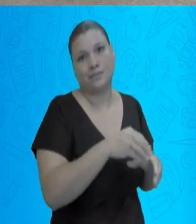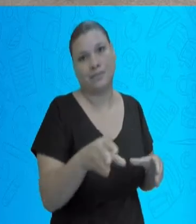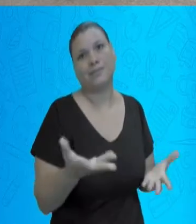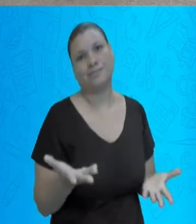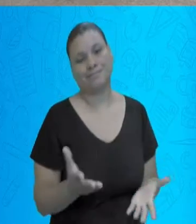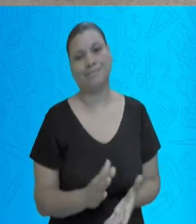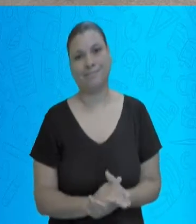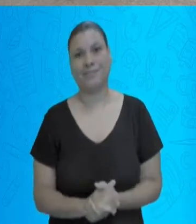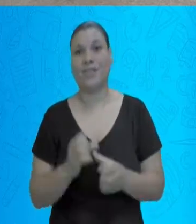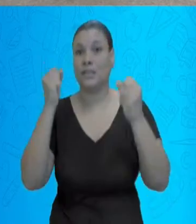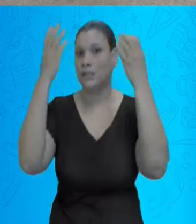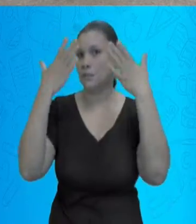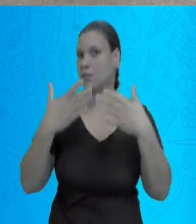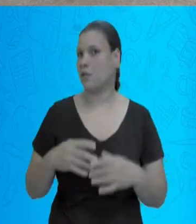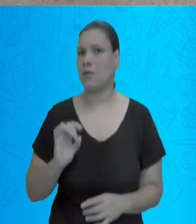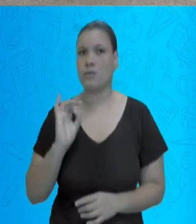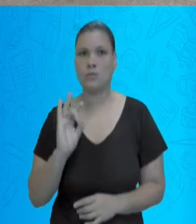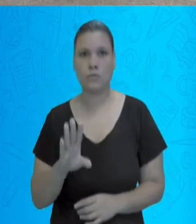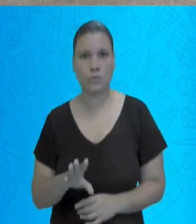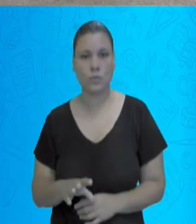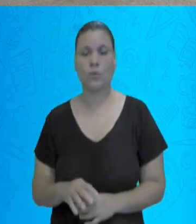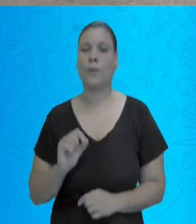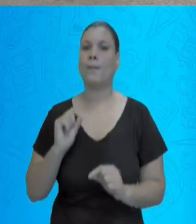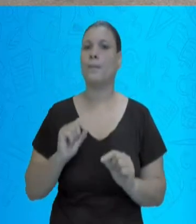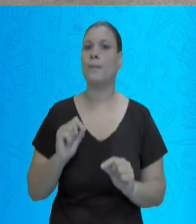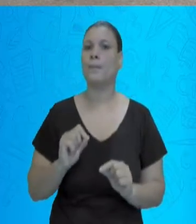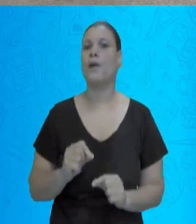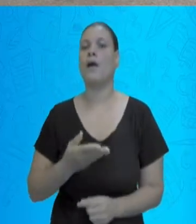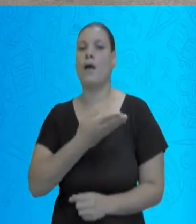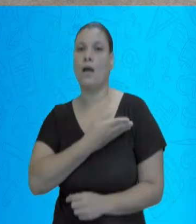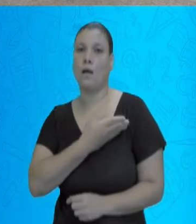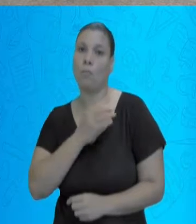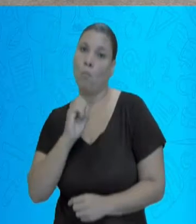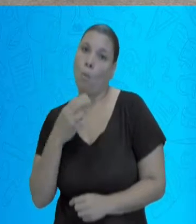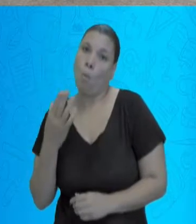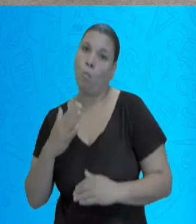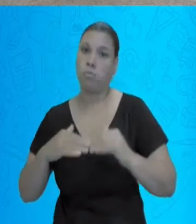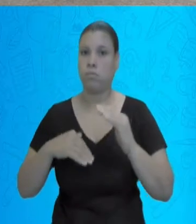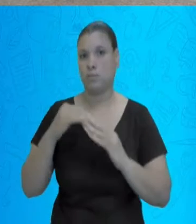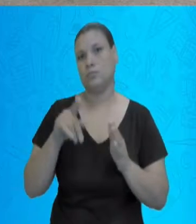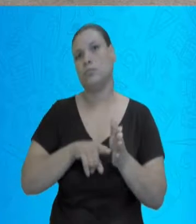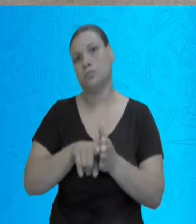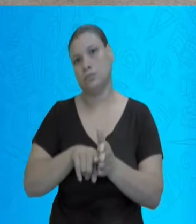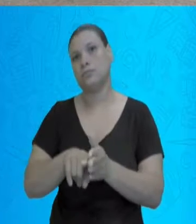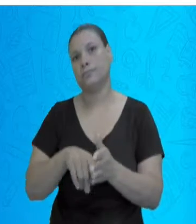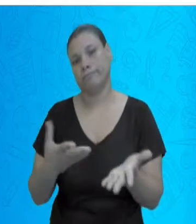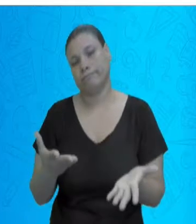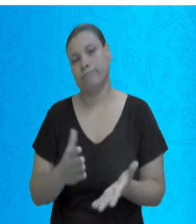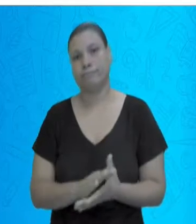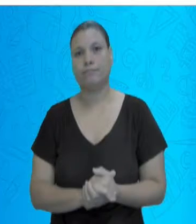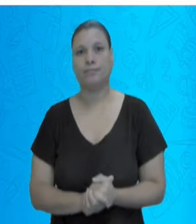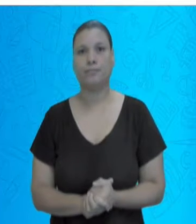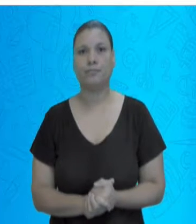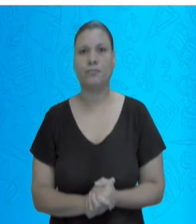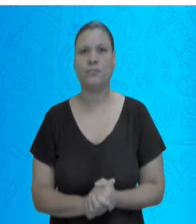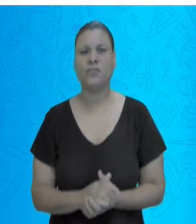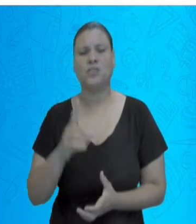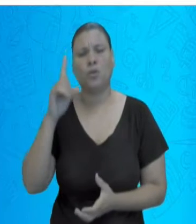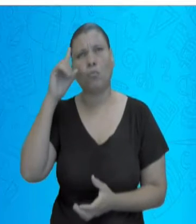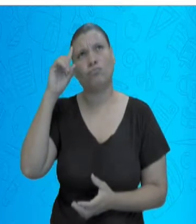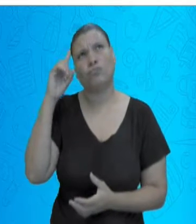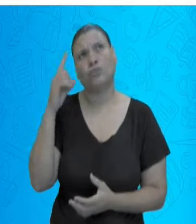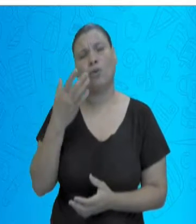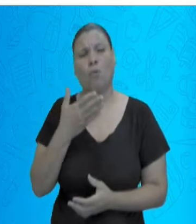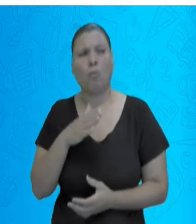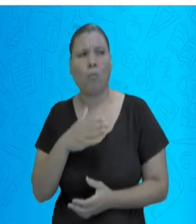para os amigos. E aí, até que um dia algumas pessoas perceberam que as